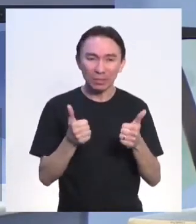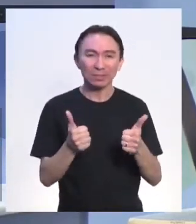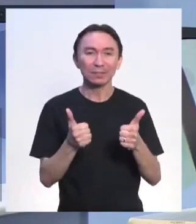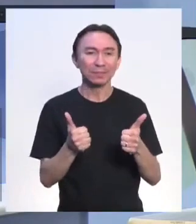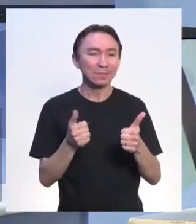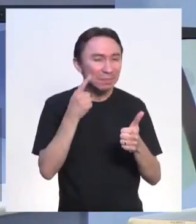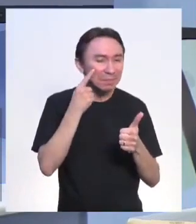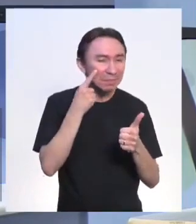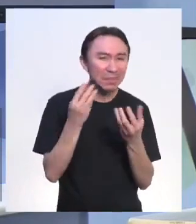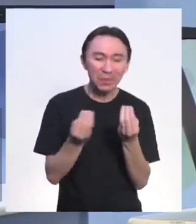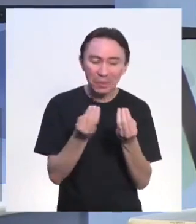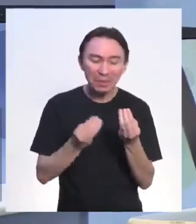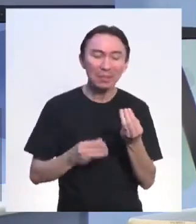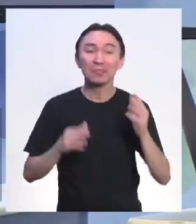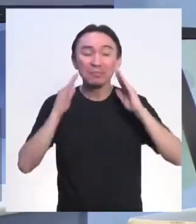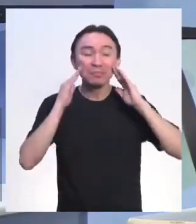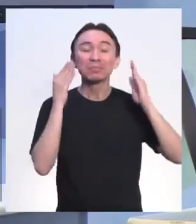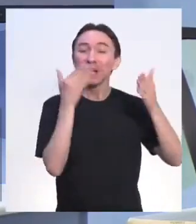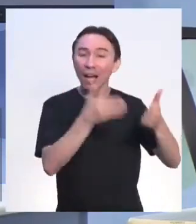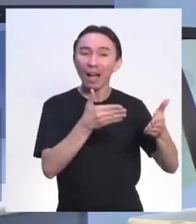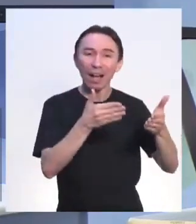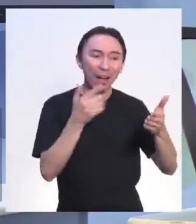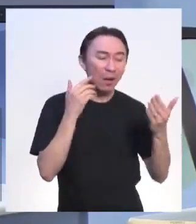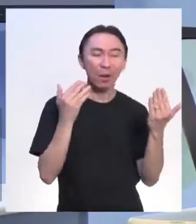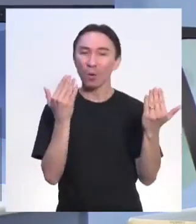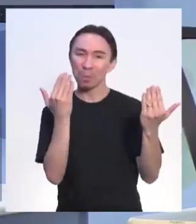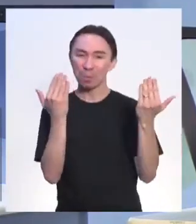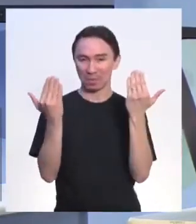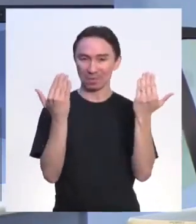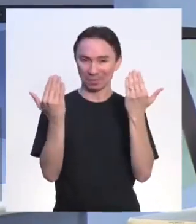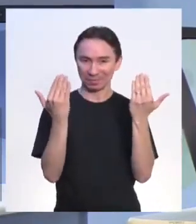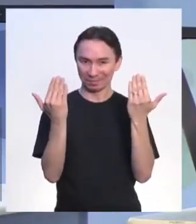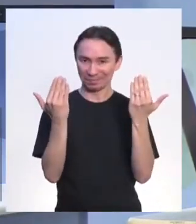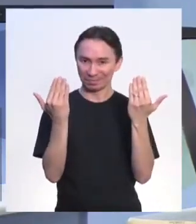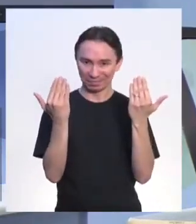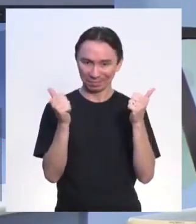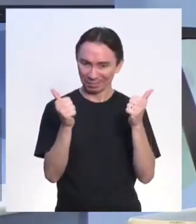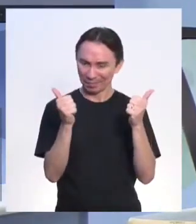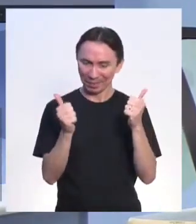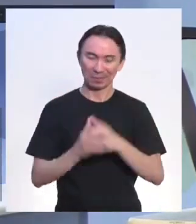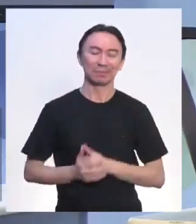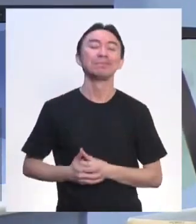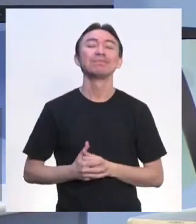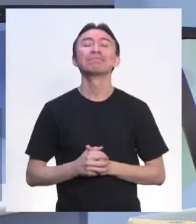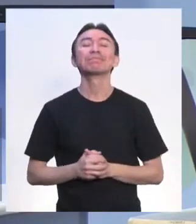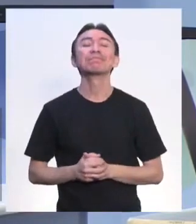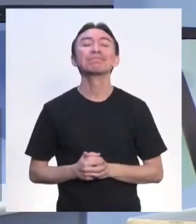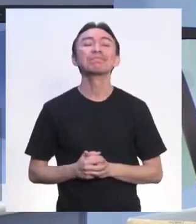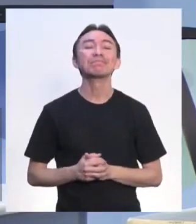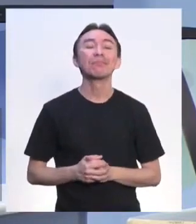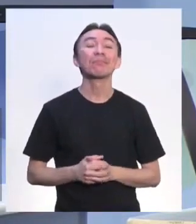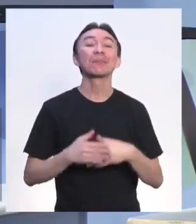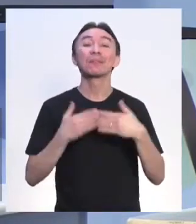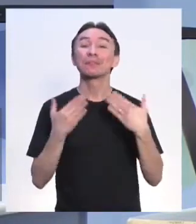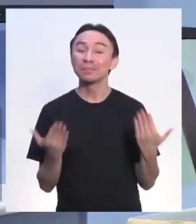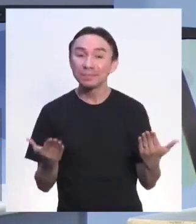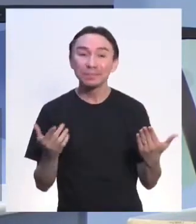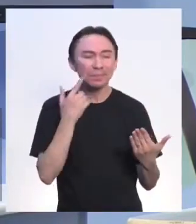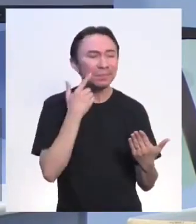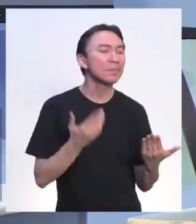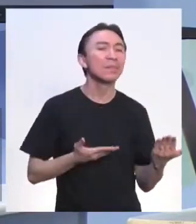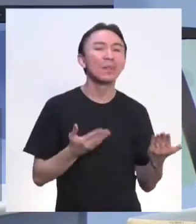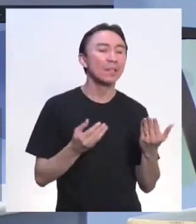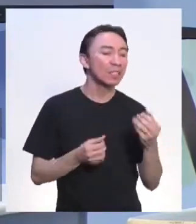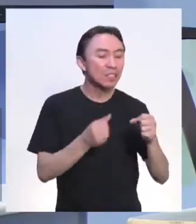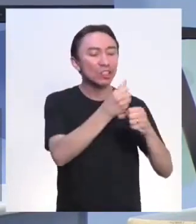é comparar os decimais. Então, estamos apenas antecipando um pouquinho o processo, certo? Muito bem. Professora Roberta, o que